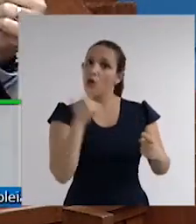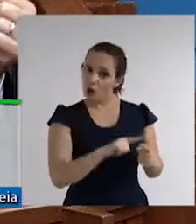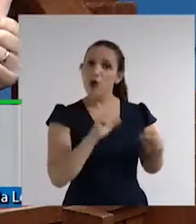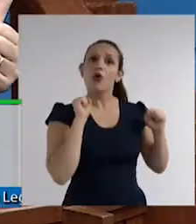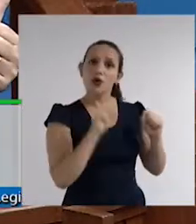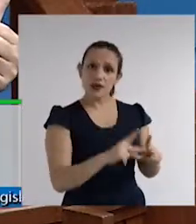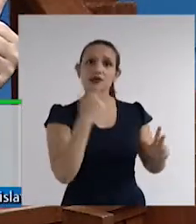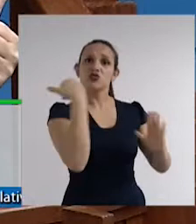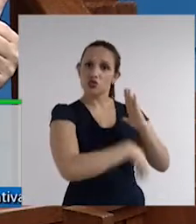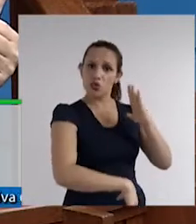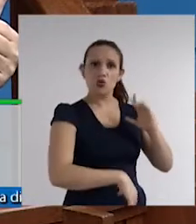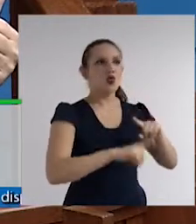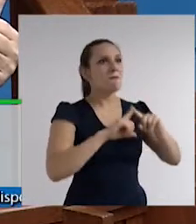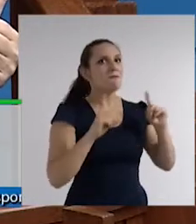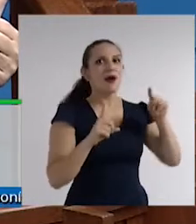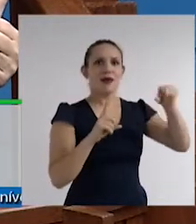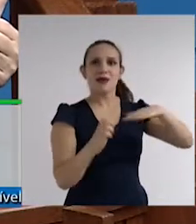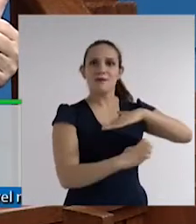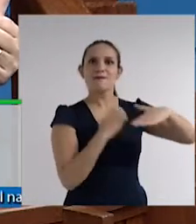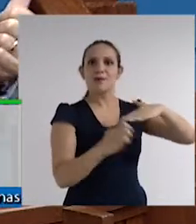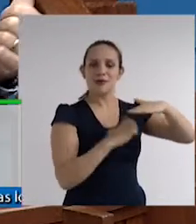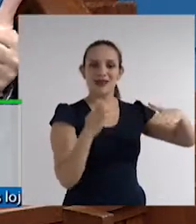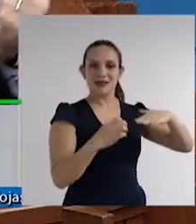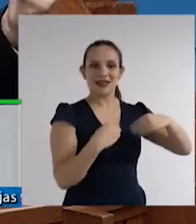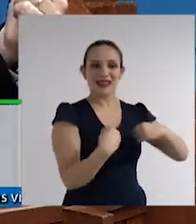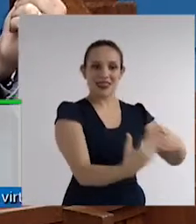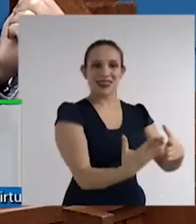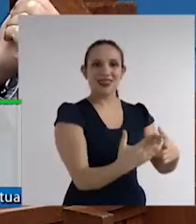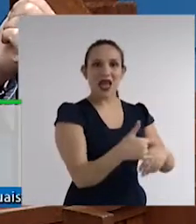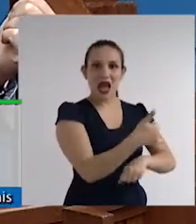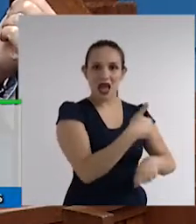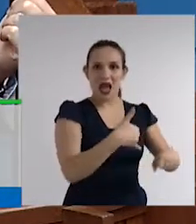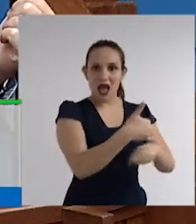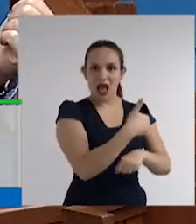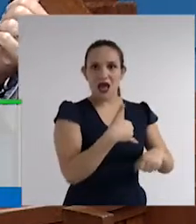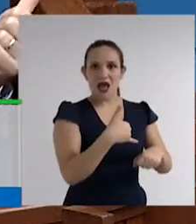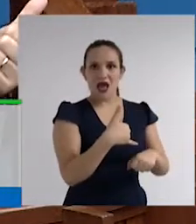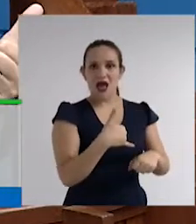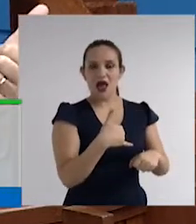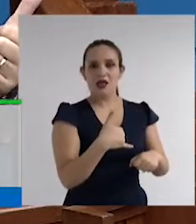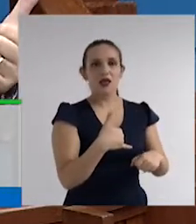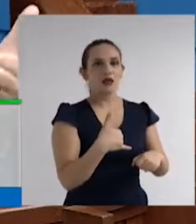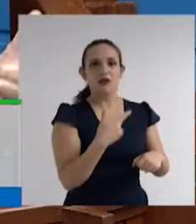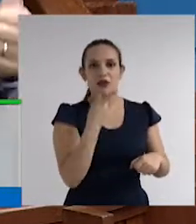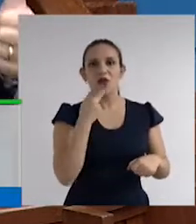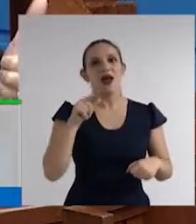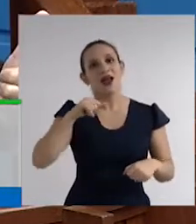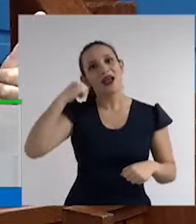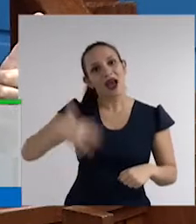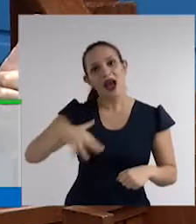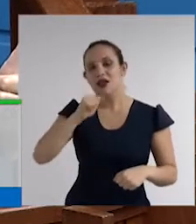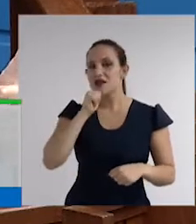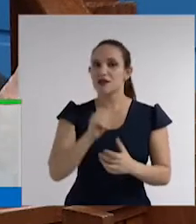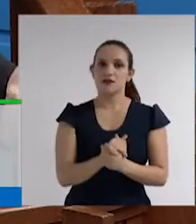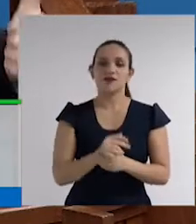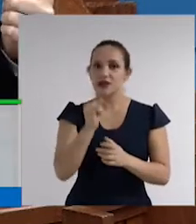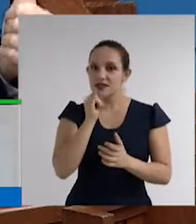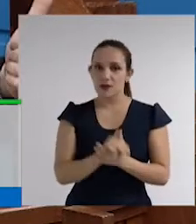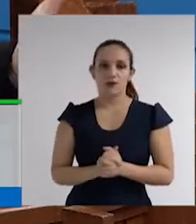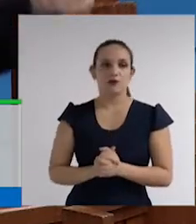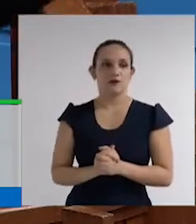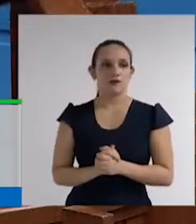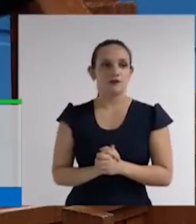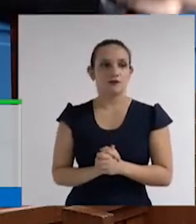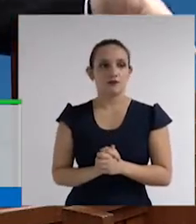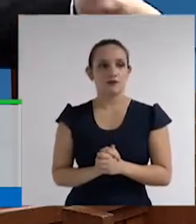que, então, de repente, não está parando esse movimento? Porque tem que chegar na bomba. O cara tem que comprar, se eram R$4, se